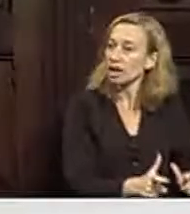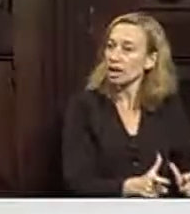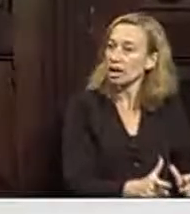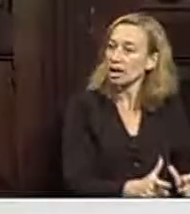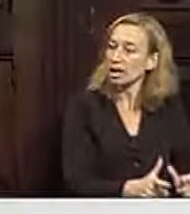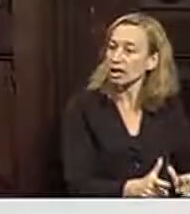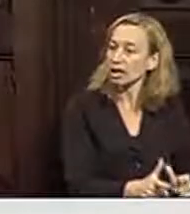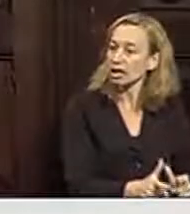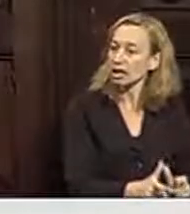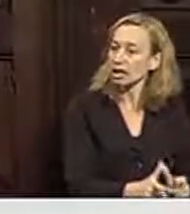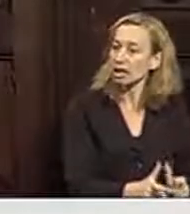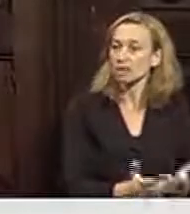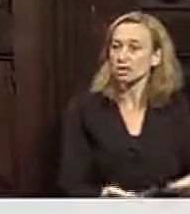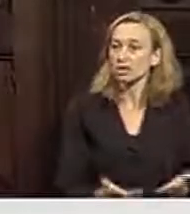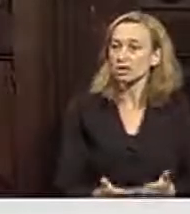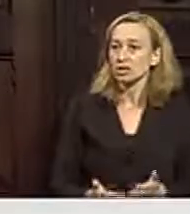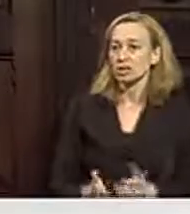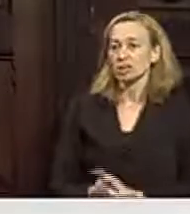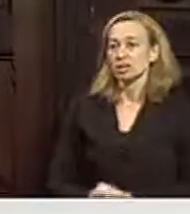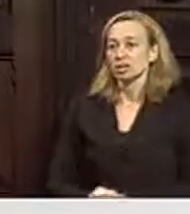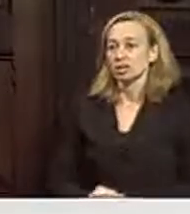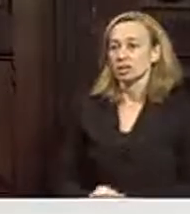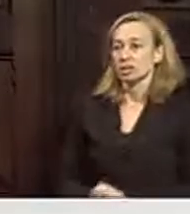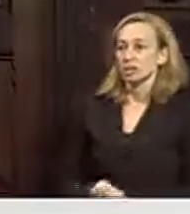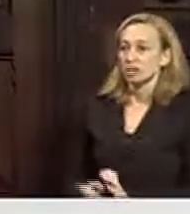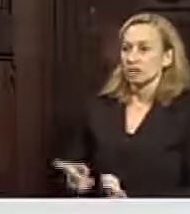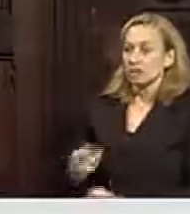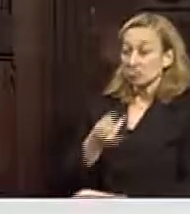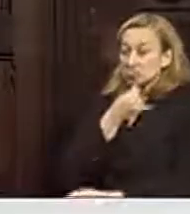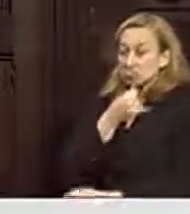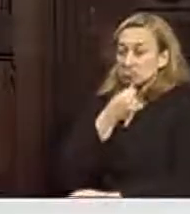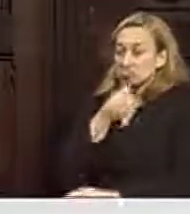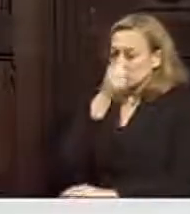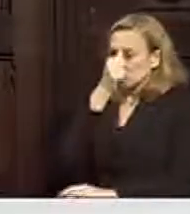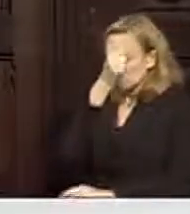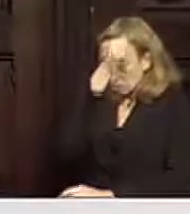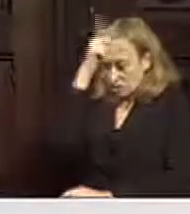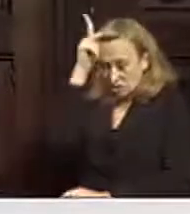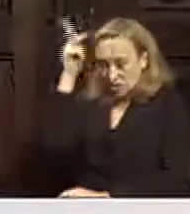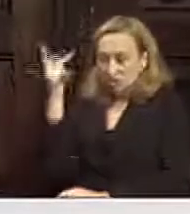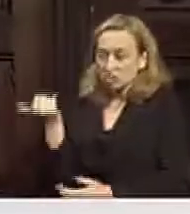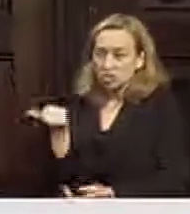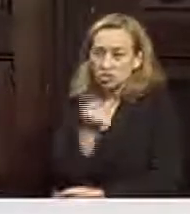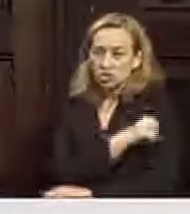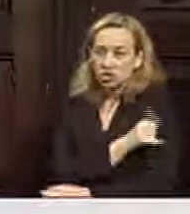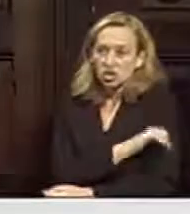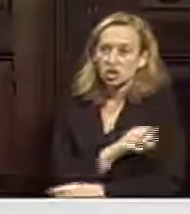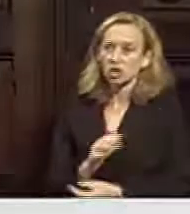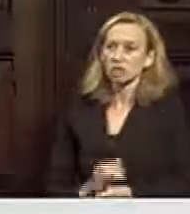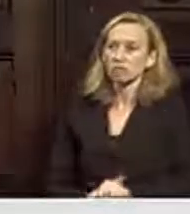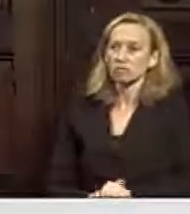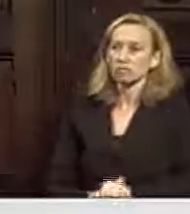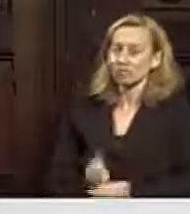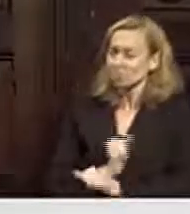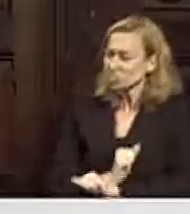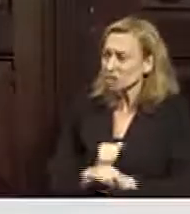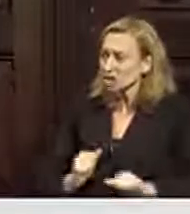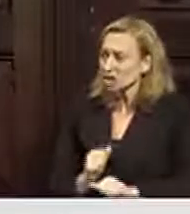minha indignação com o prefeito do Rio de Janeiro. Não é possível que